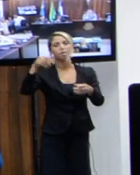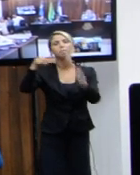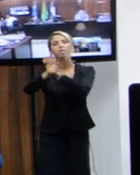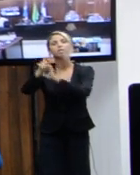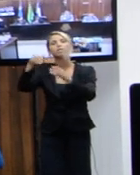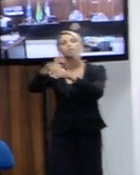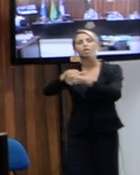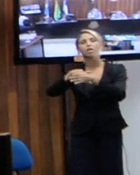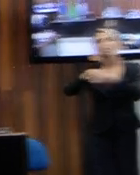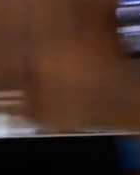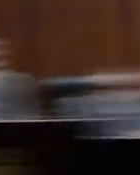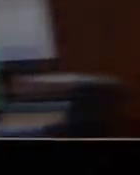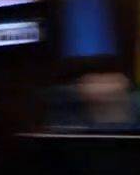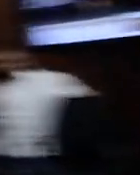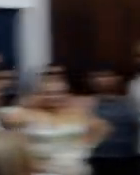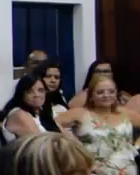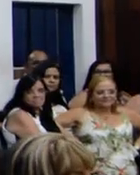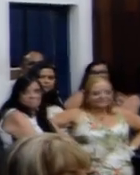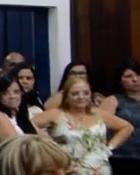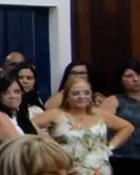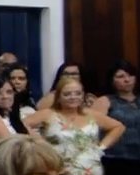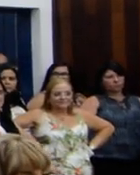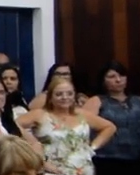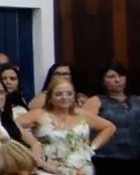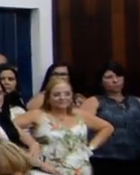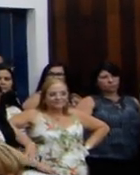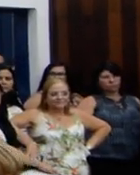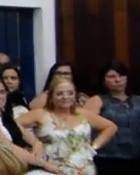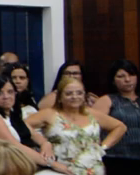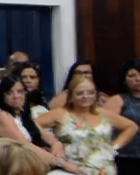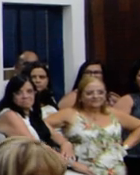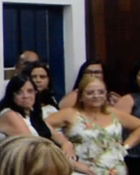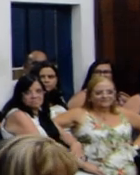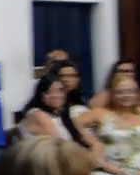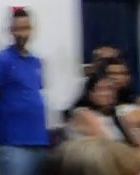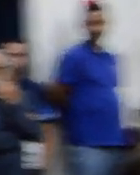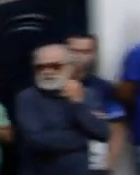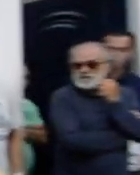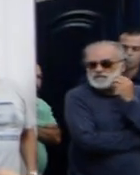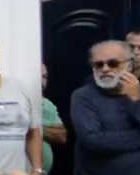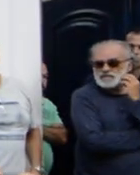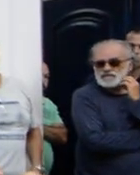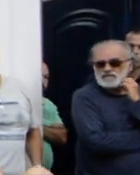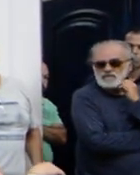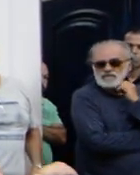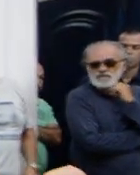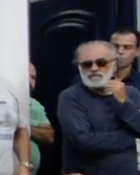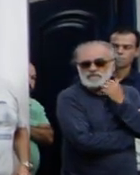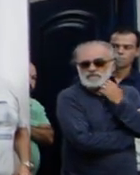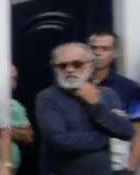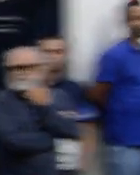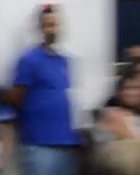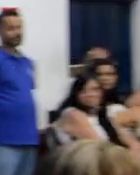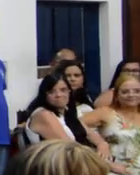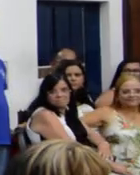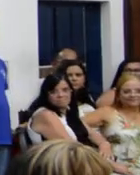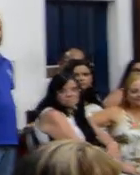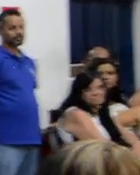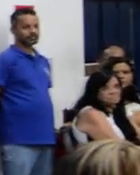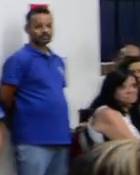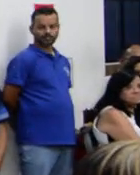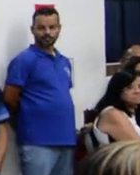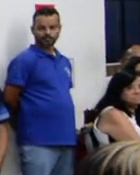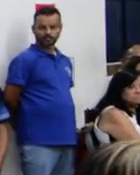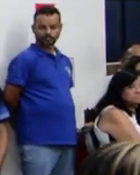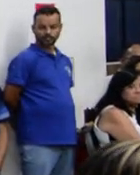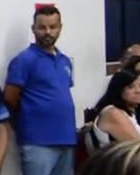Couto. Alexandre Codes. Vereador Rafael Peçanha. Alexandre Codes. Vereador Ricardo Martins. Alexandre